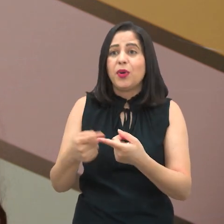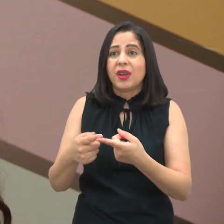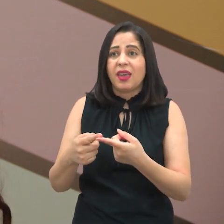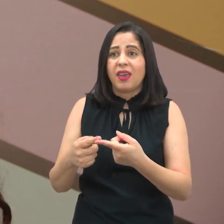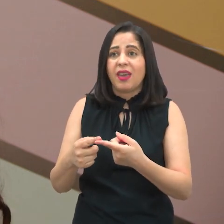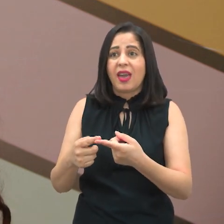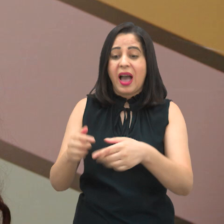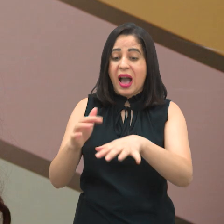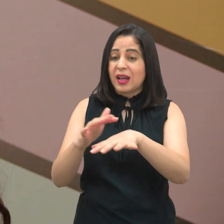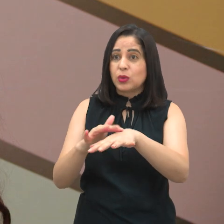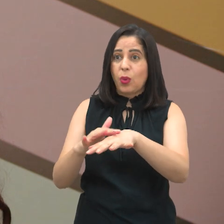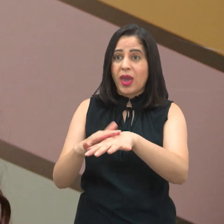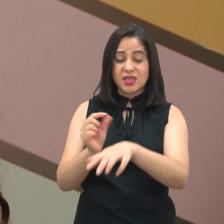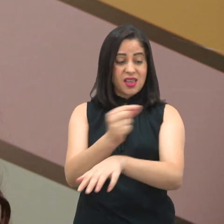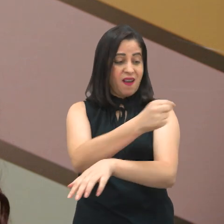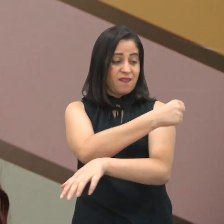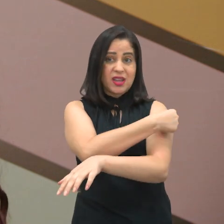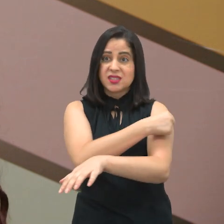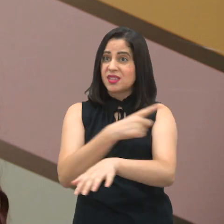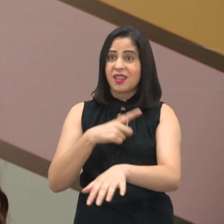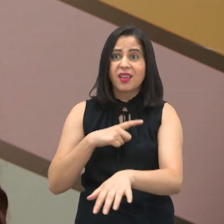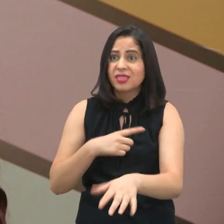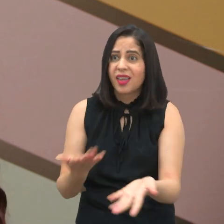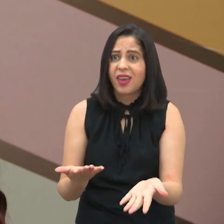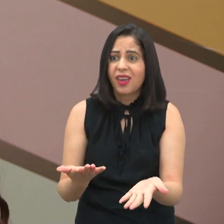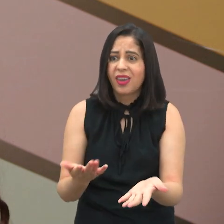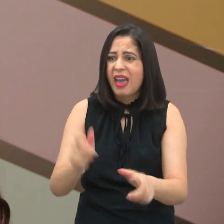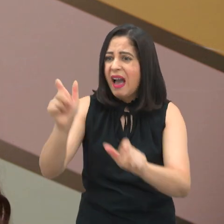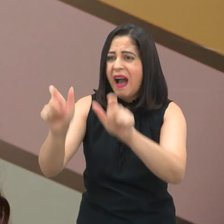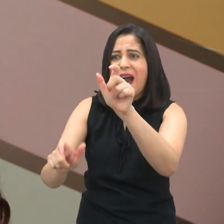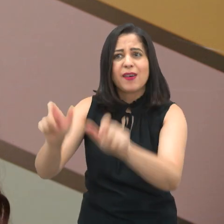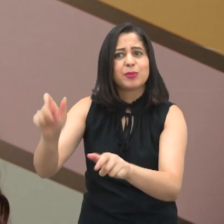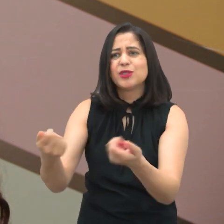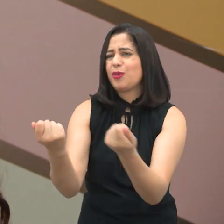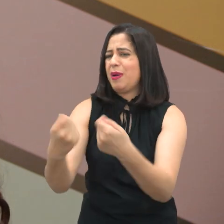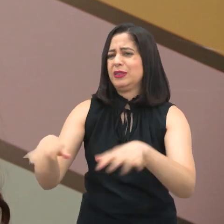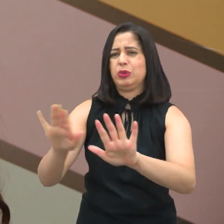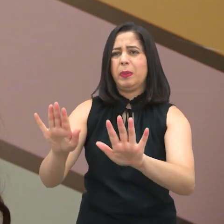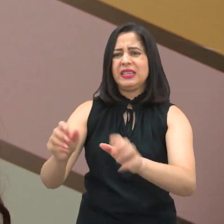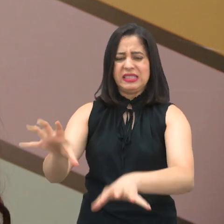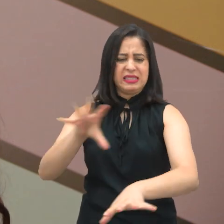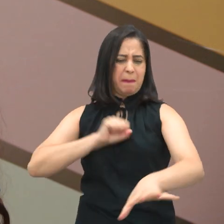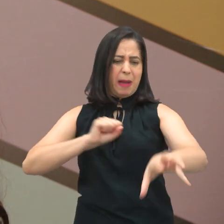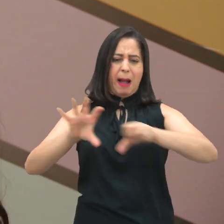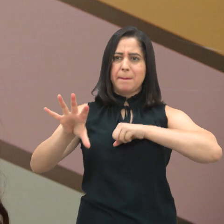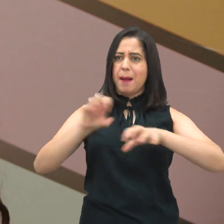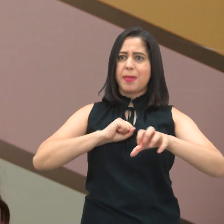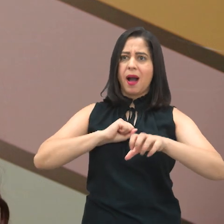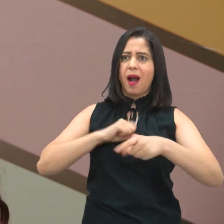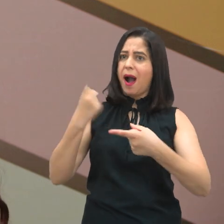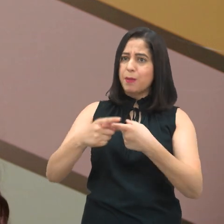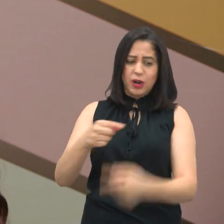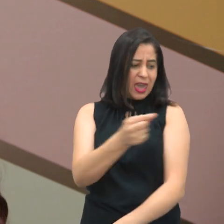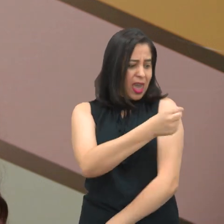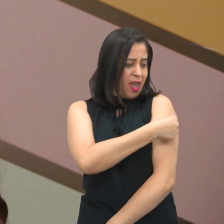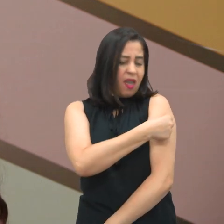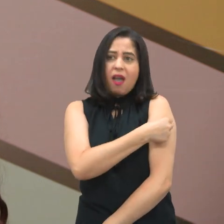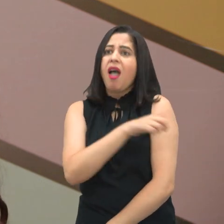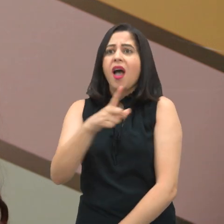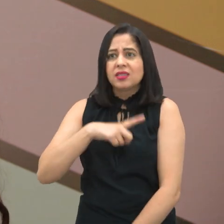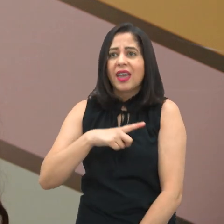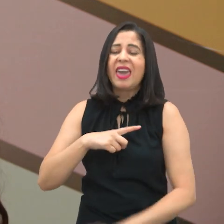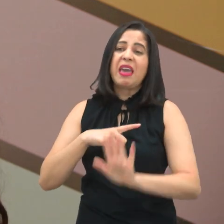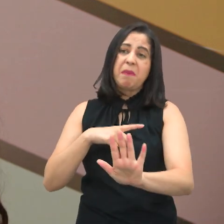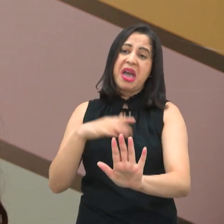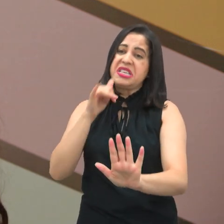que tem vacina. Então, claro. As pessoas já não precisavam se infectar mais. A gente já podia ter erradicado a hepatite B,